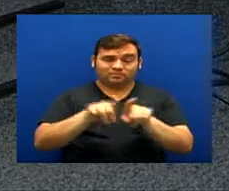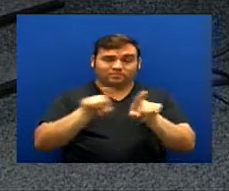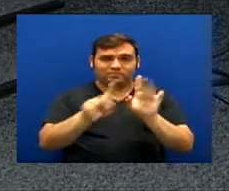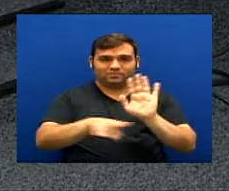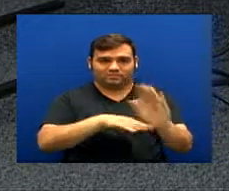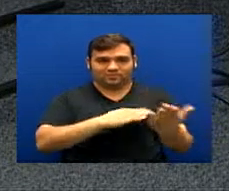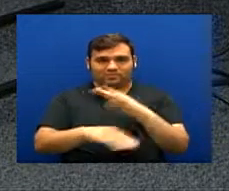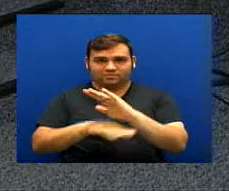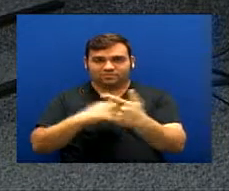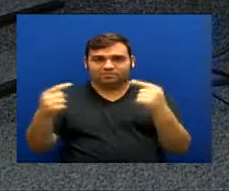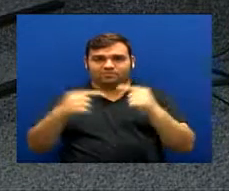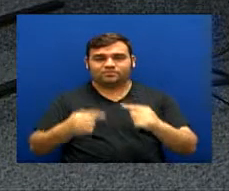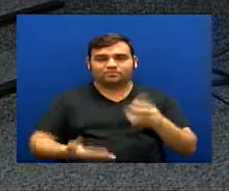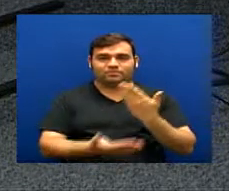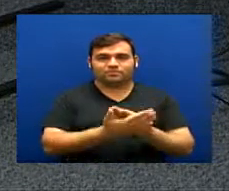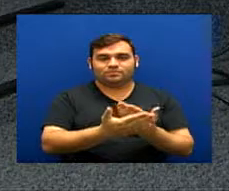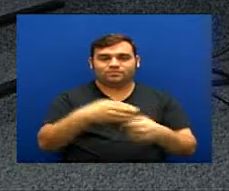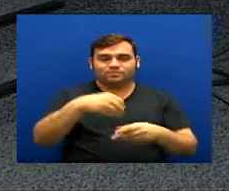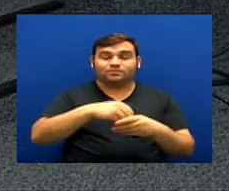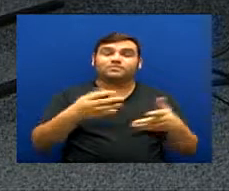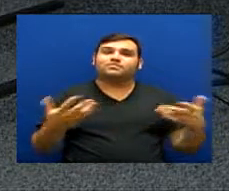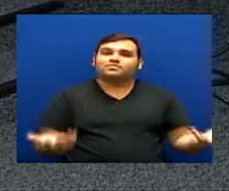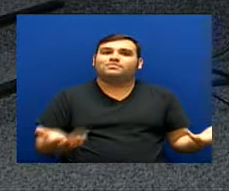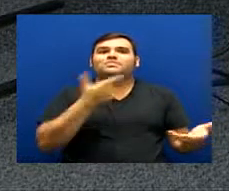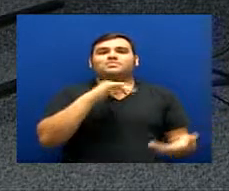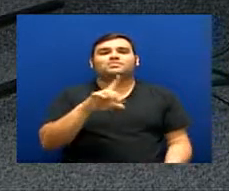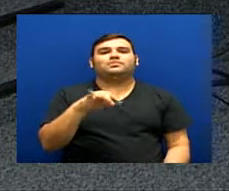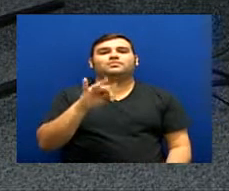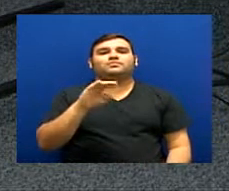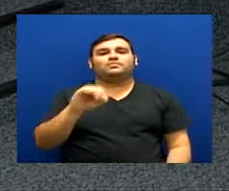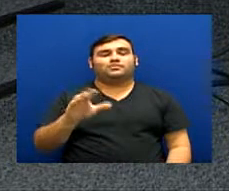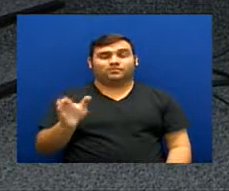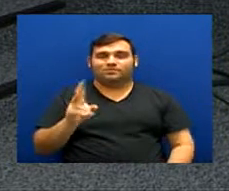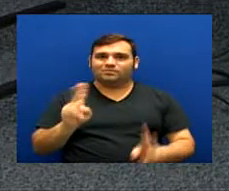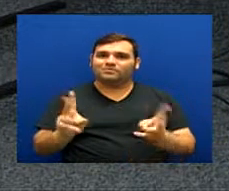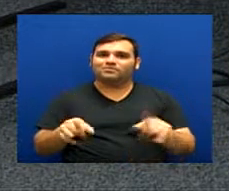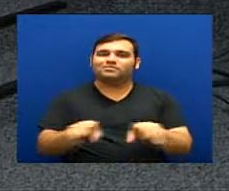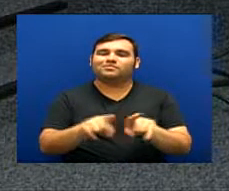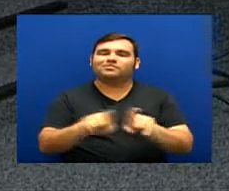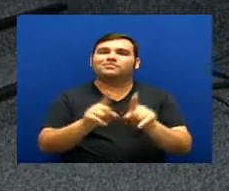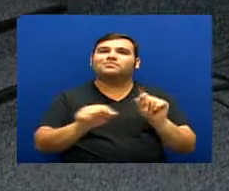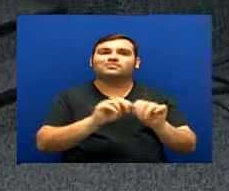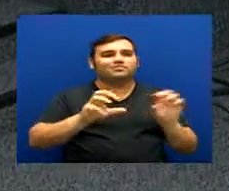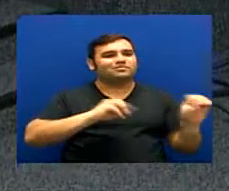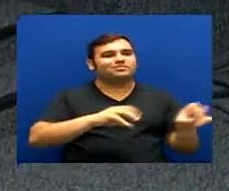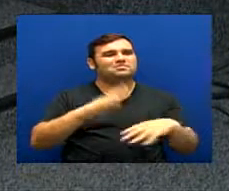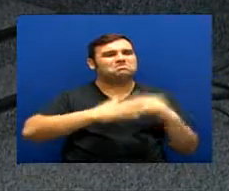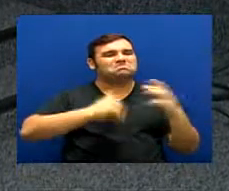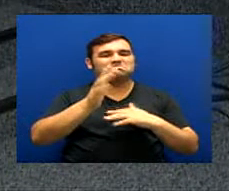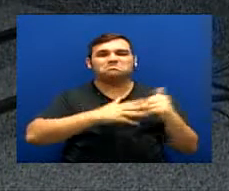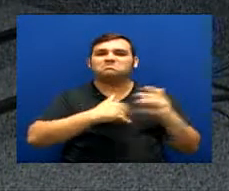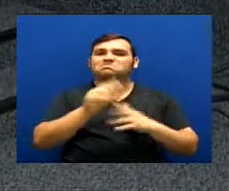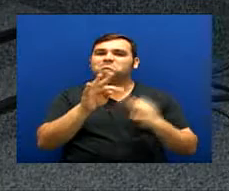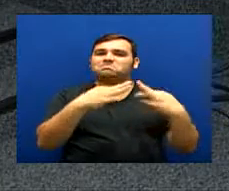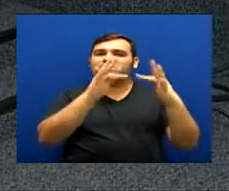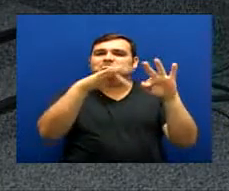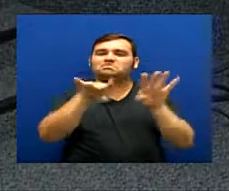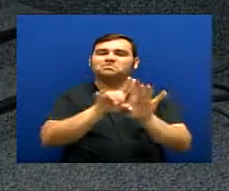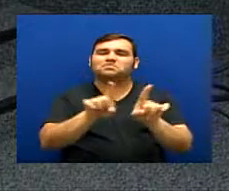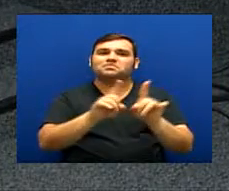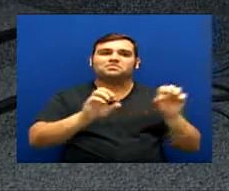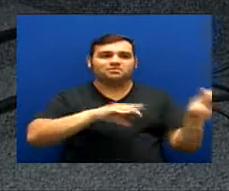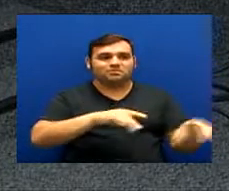esses votos de congratulações. Eu que já tive o privilégio de ouvir, vamos ouvir nessa noite, né? Vamos ter o privilégio também de